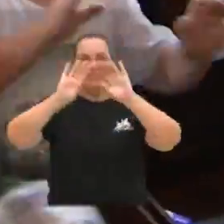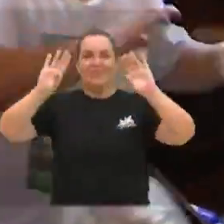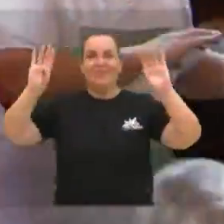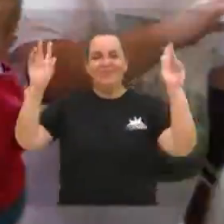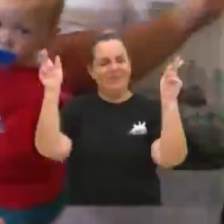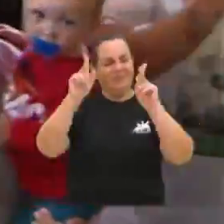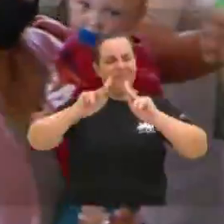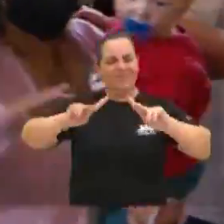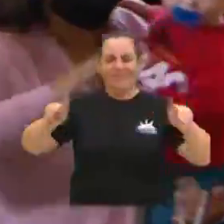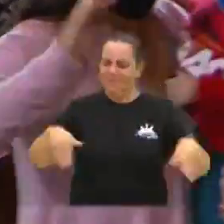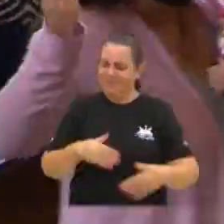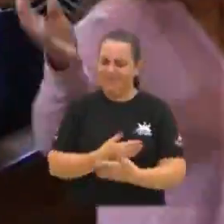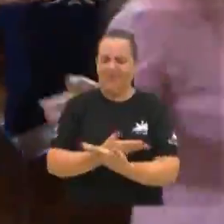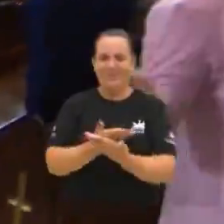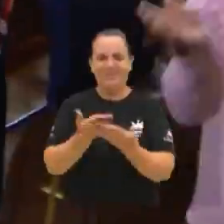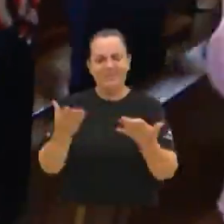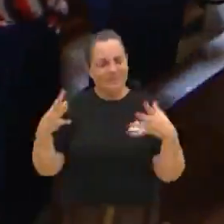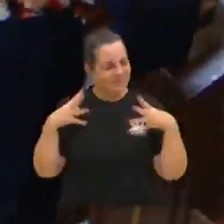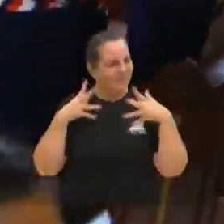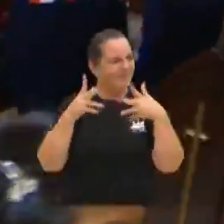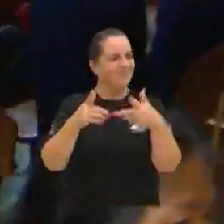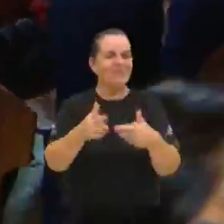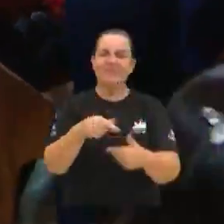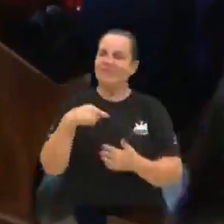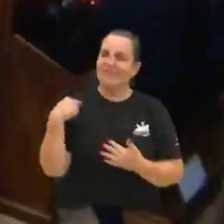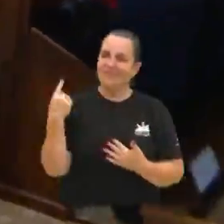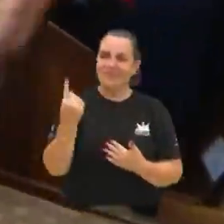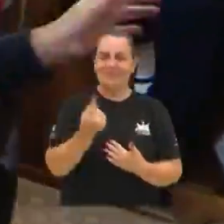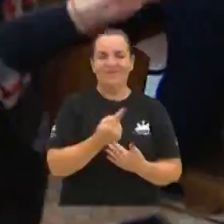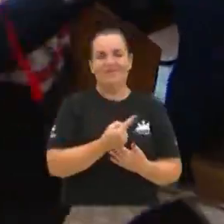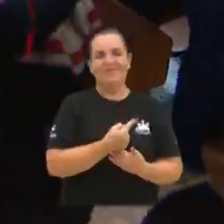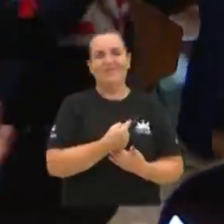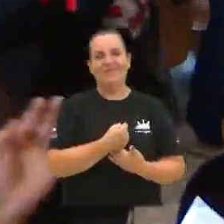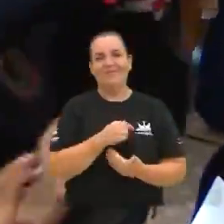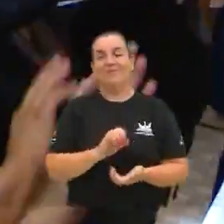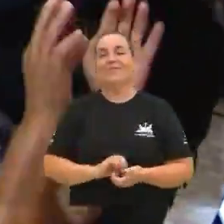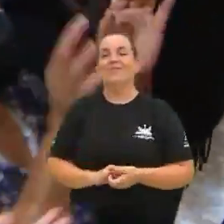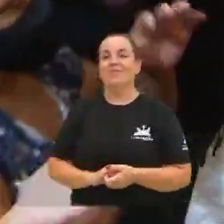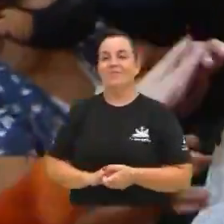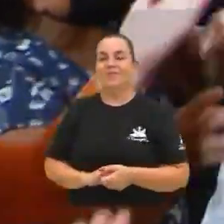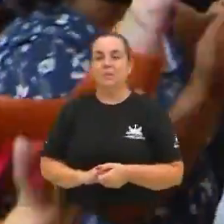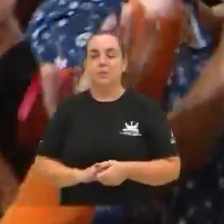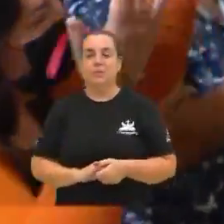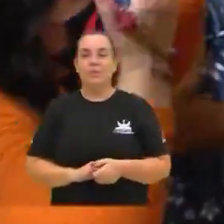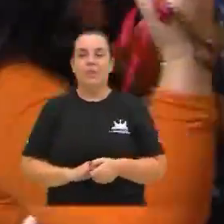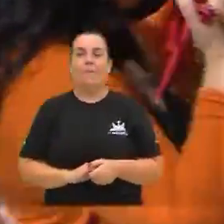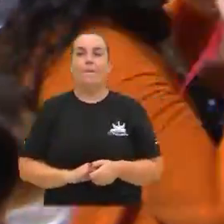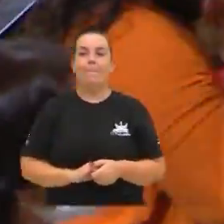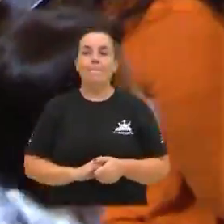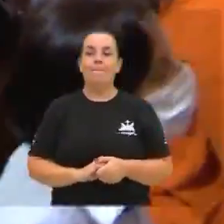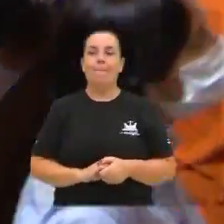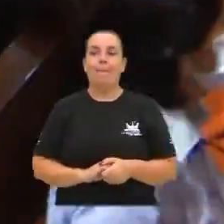Deus nos altos céus, paz na terra a todos